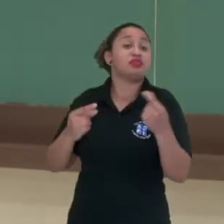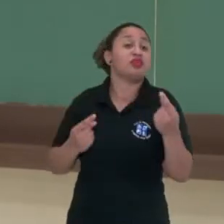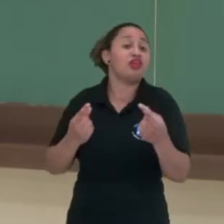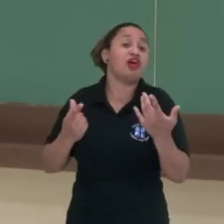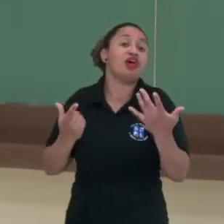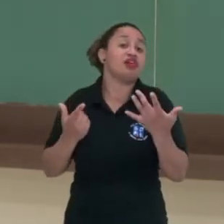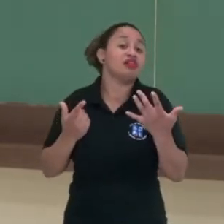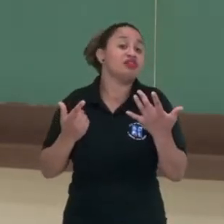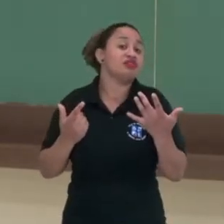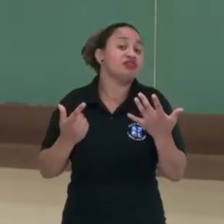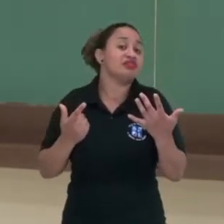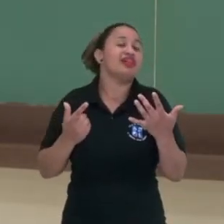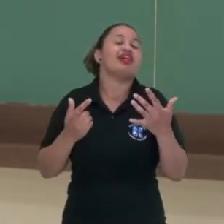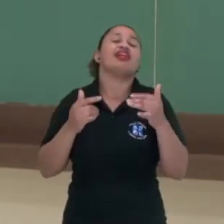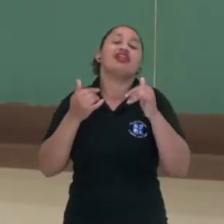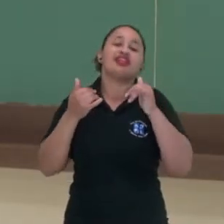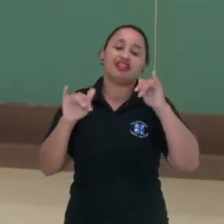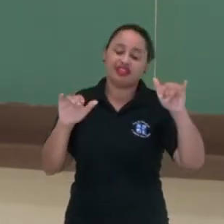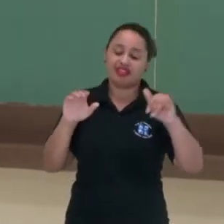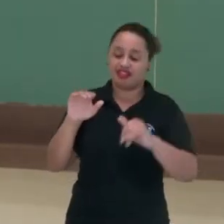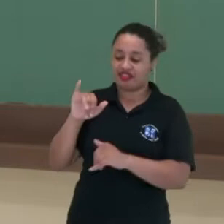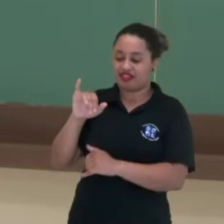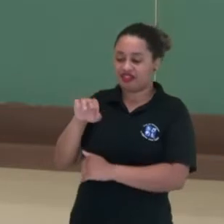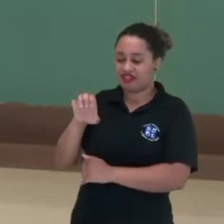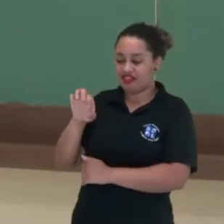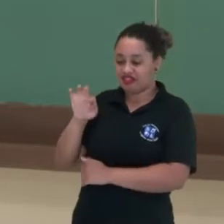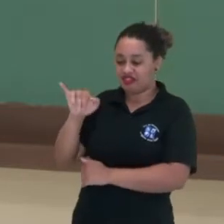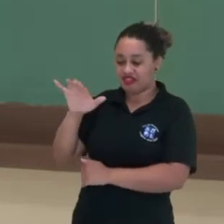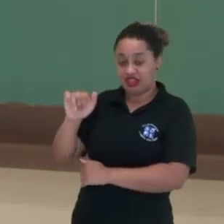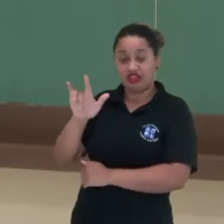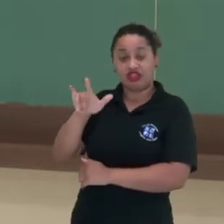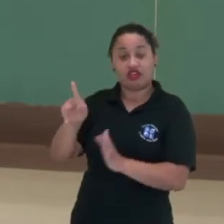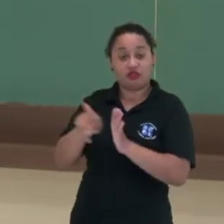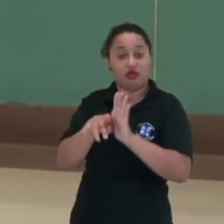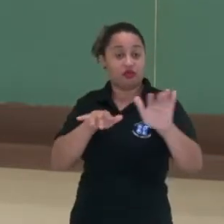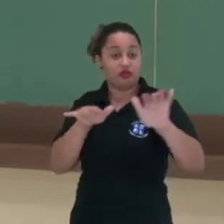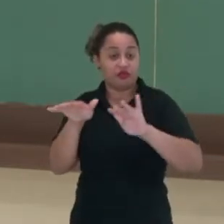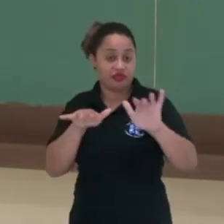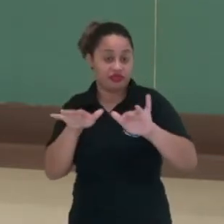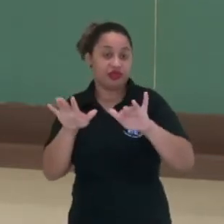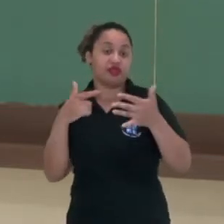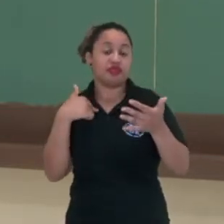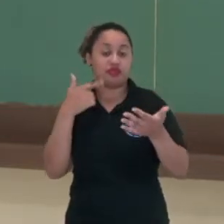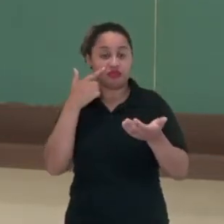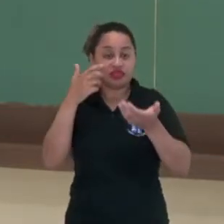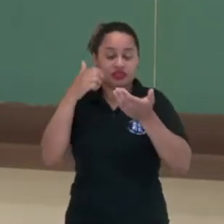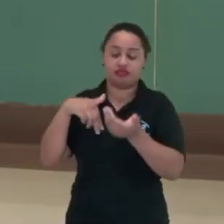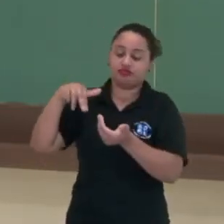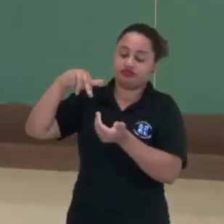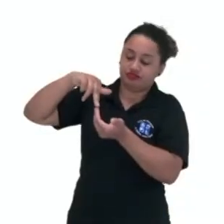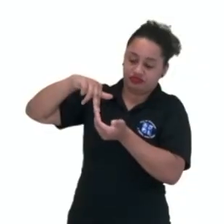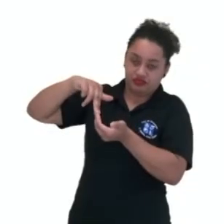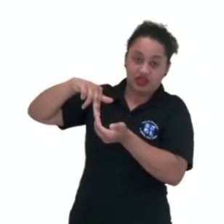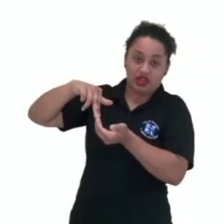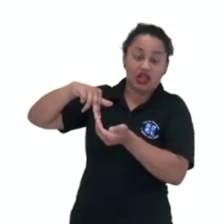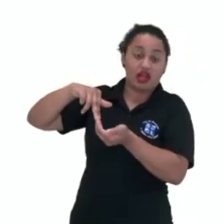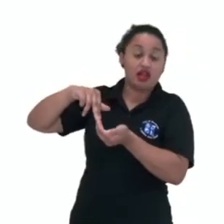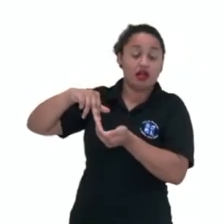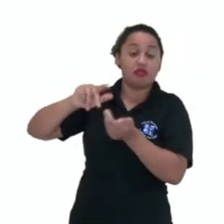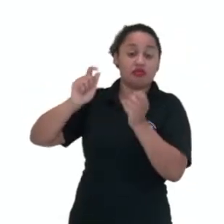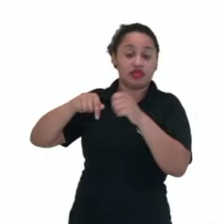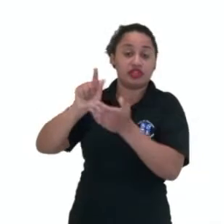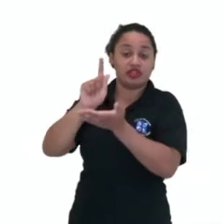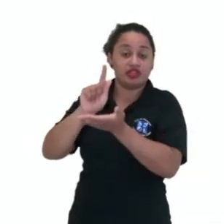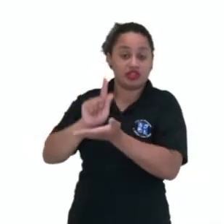energia? Energia cinética, que é a energia do movimento. Então, olha, de novo, potencial